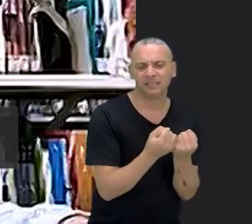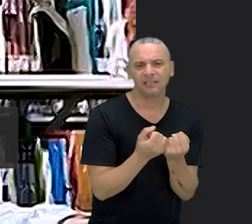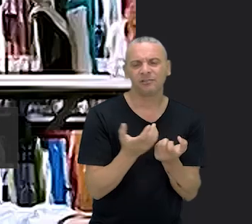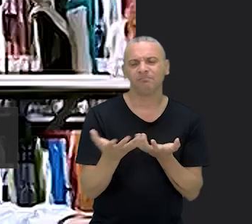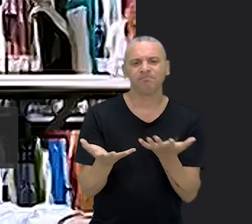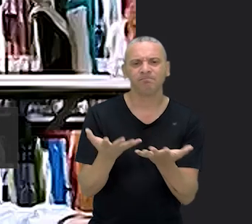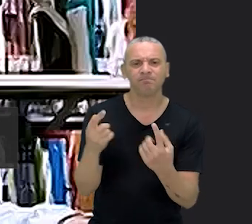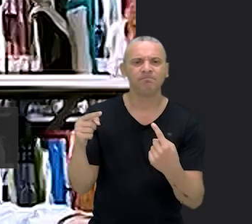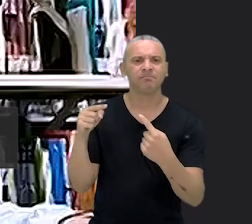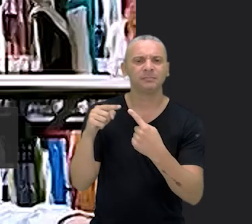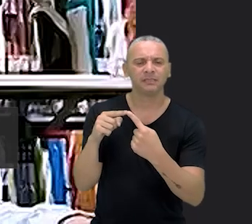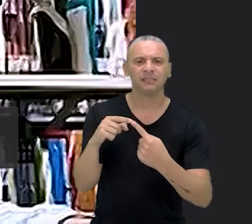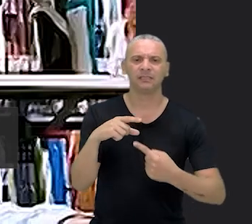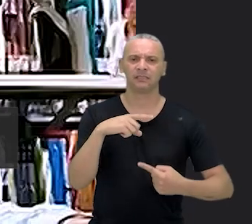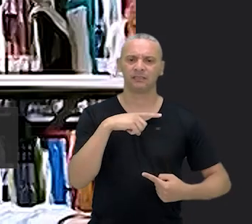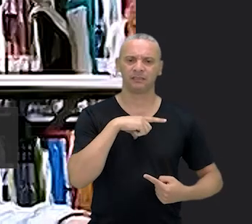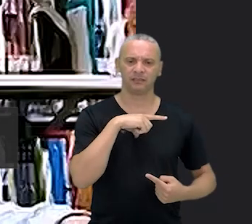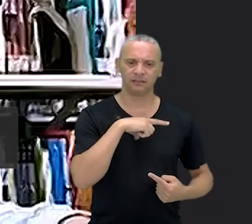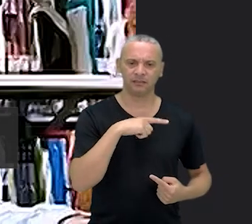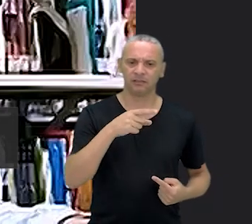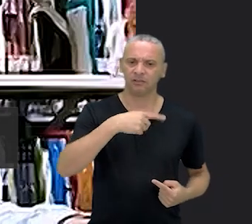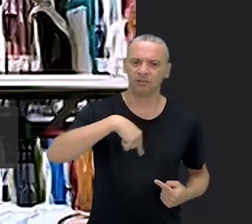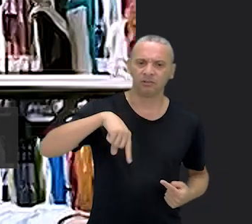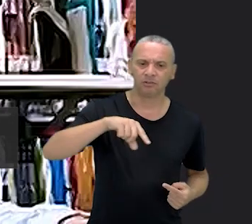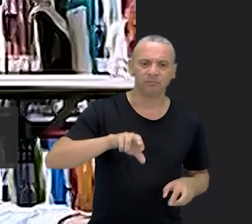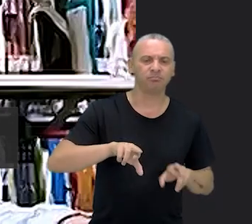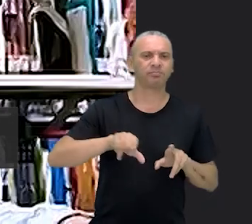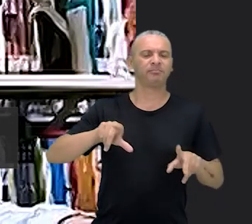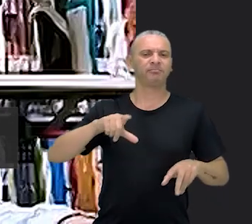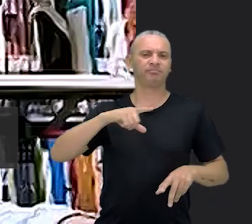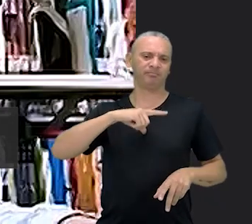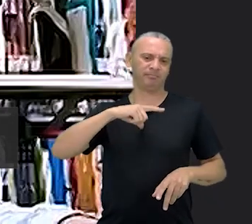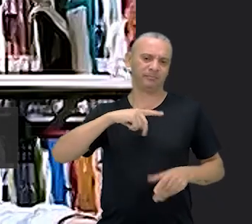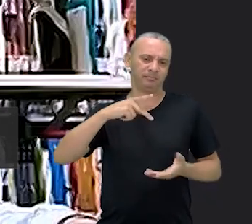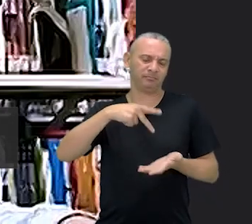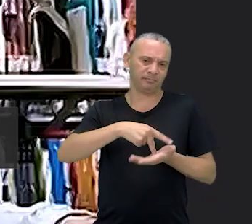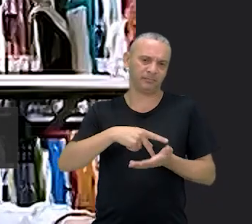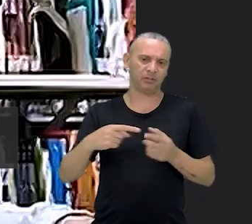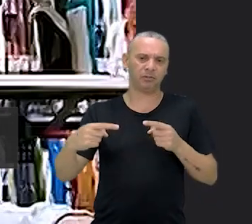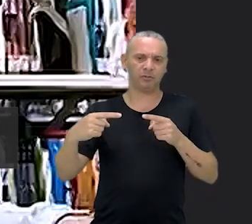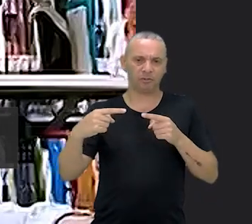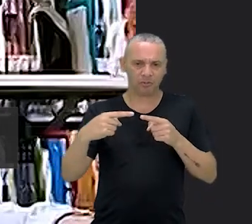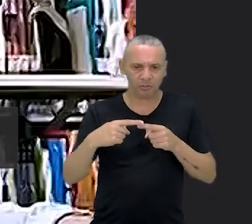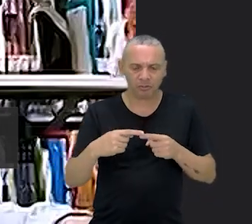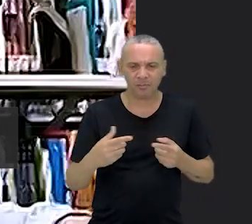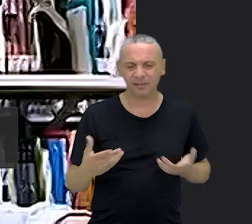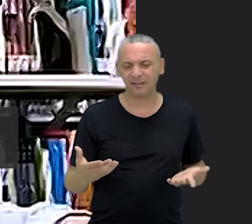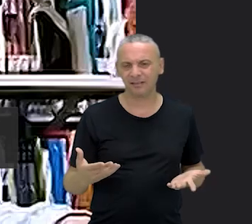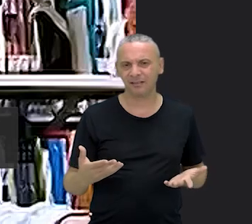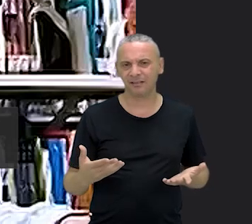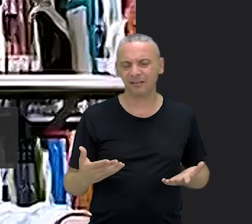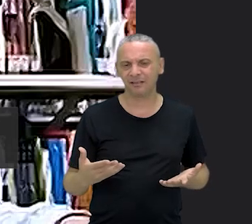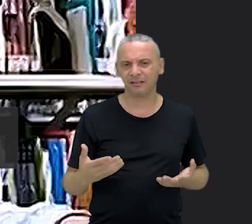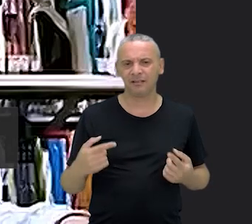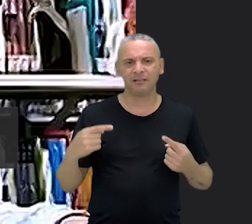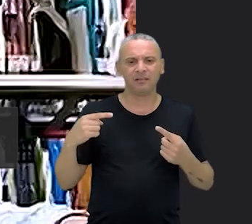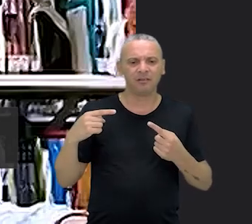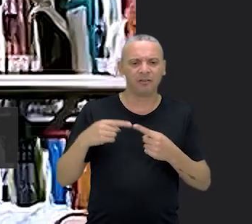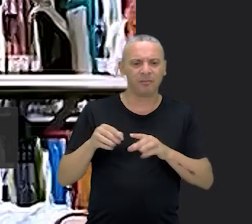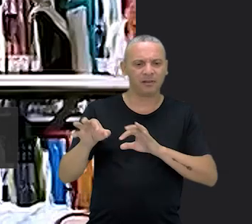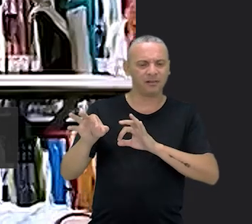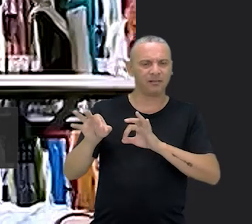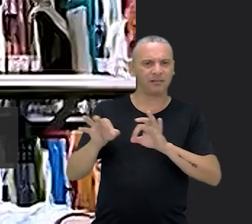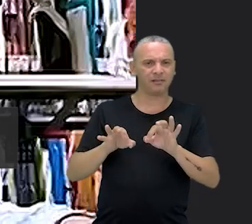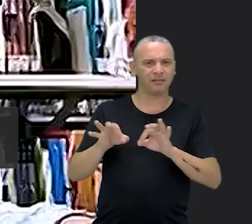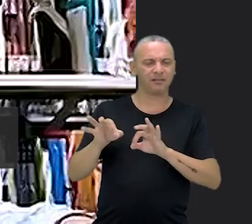aparências que a gente vive até hoje. Essa é a verdade. E o que eu mais gostei também são as expressões